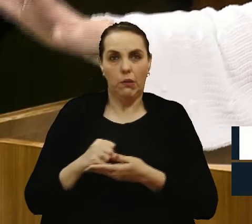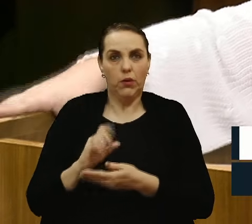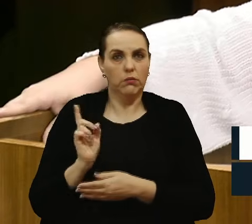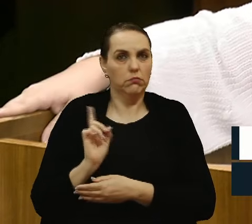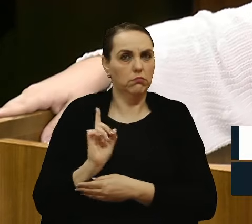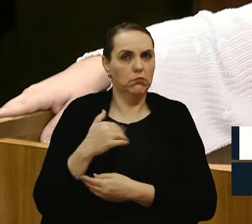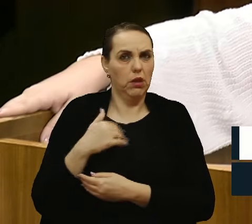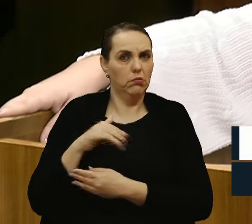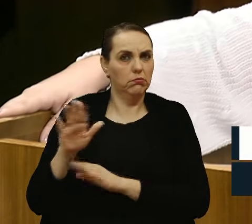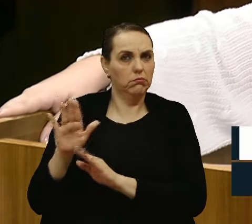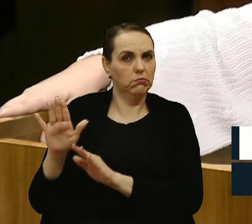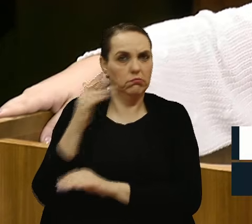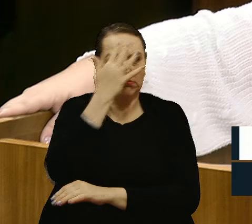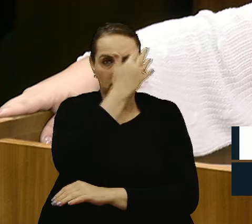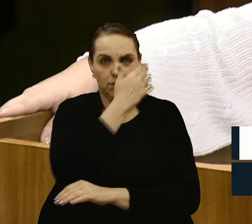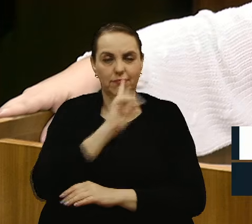apoiadores